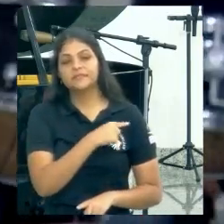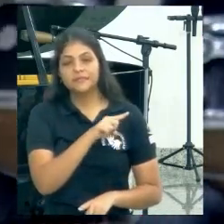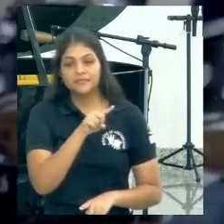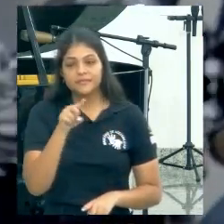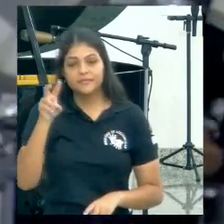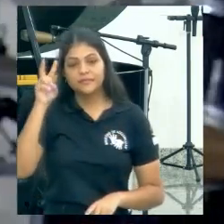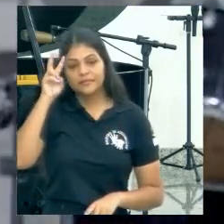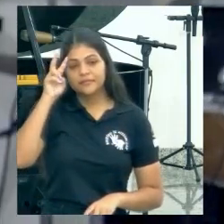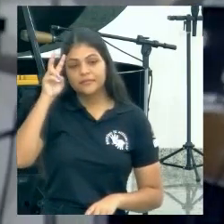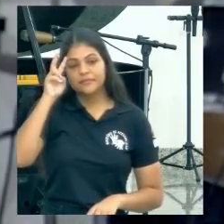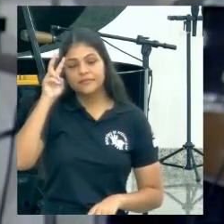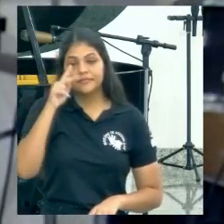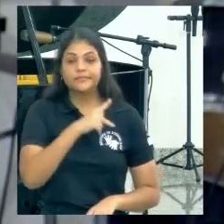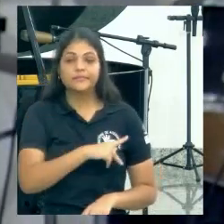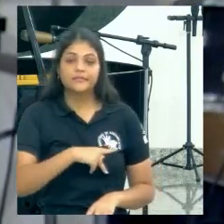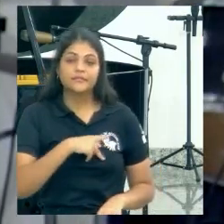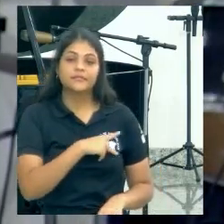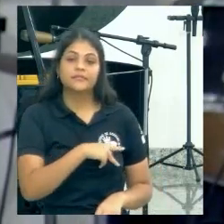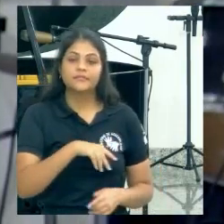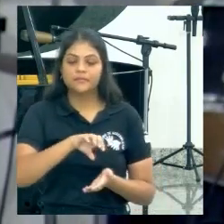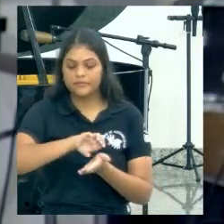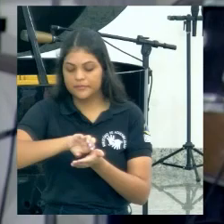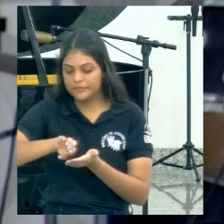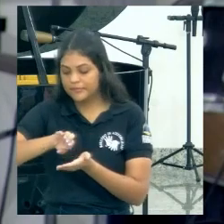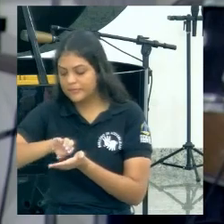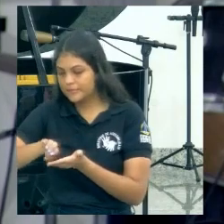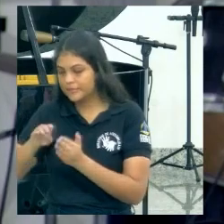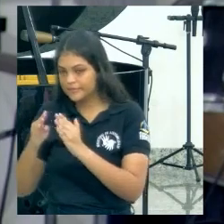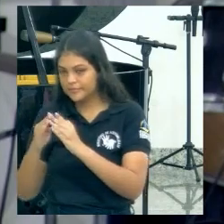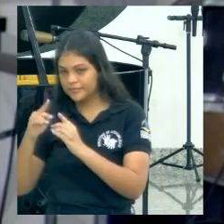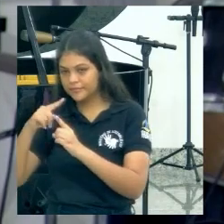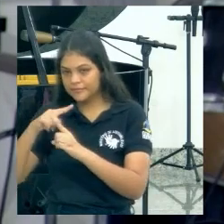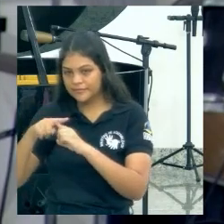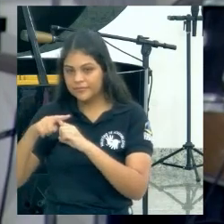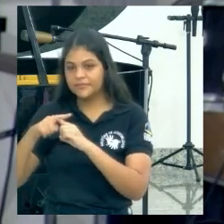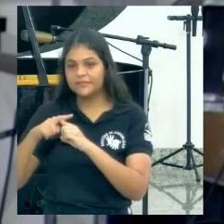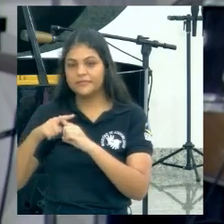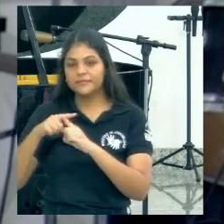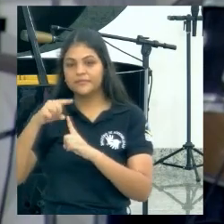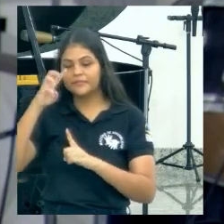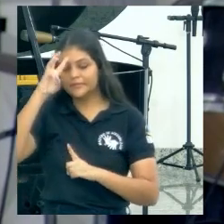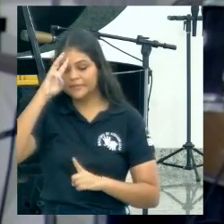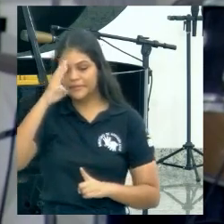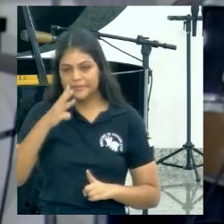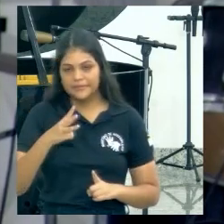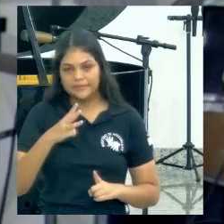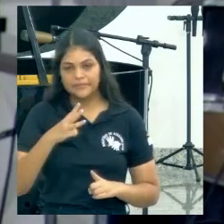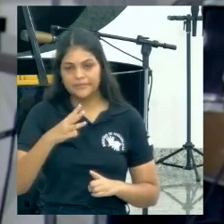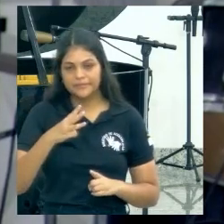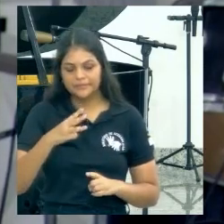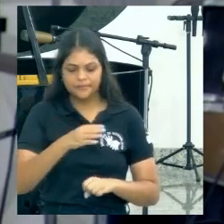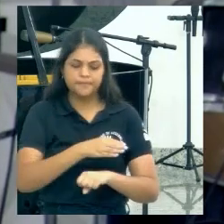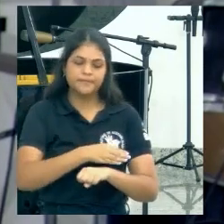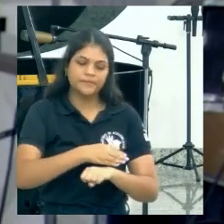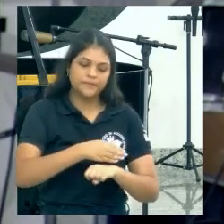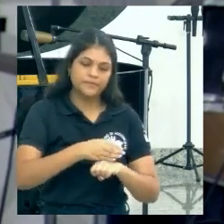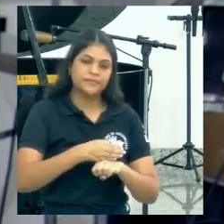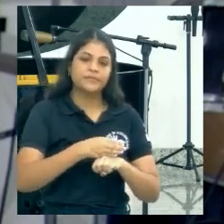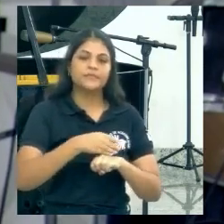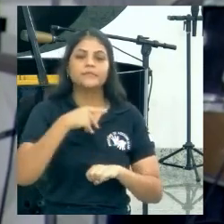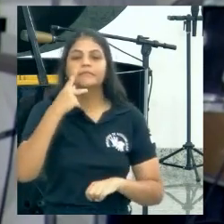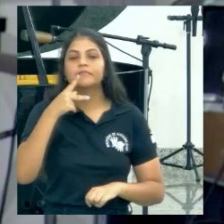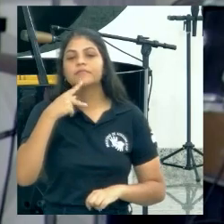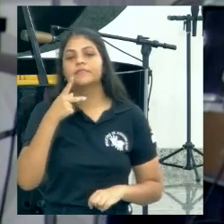aqui. Foi Paulo quem plantou aquela igreja na região de Acaia. Foi ele que começou a pregar o evangelho